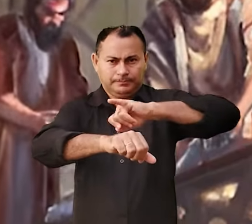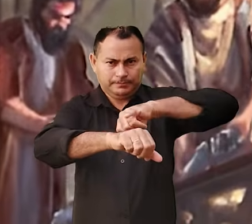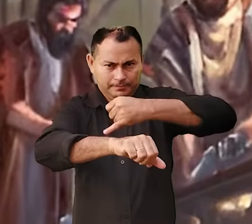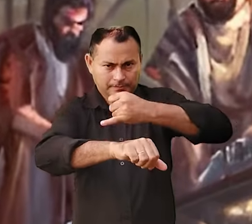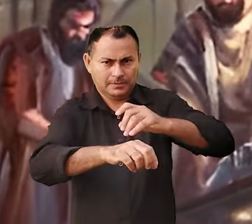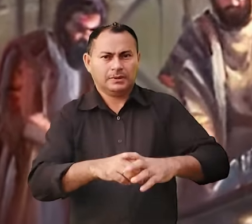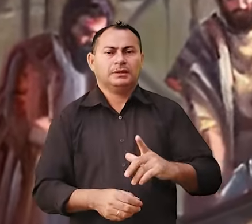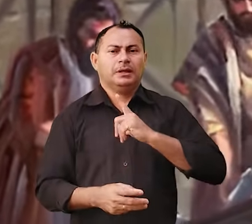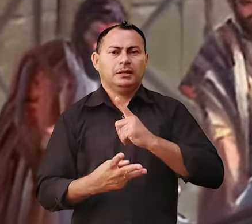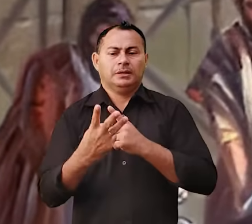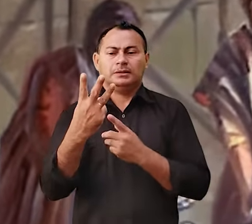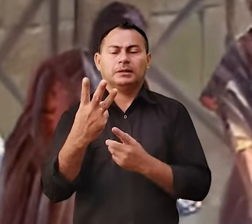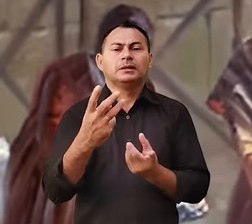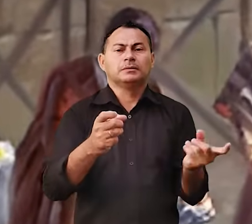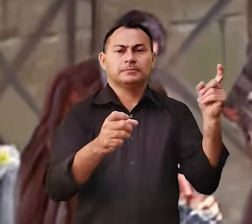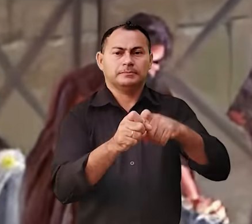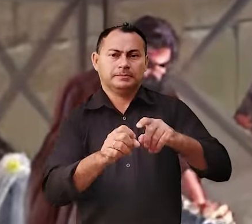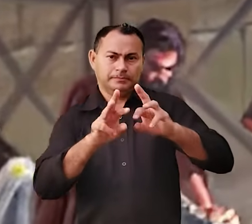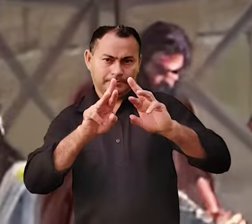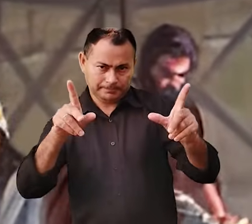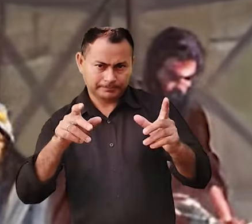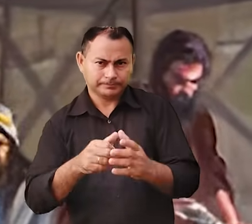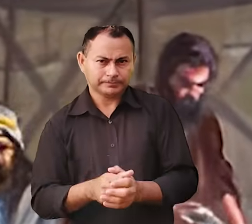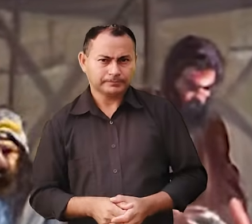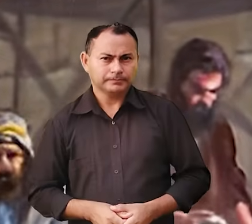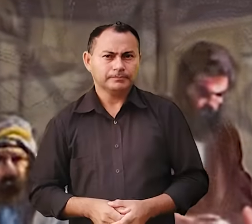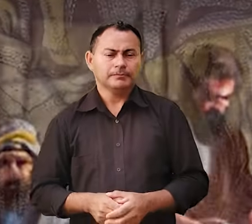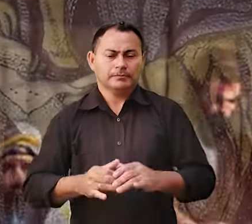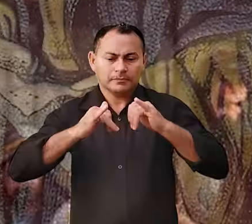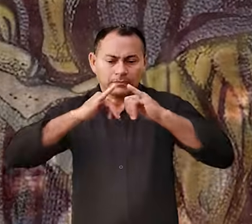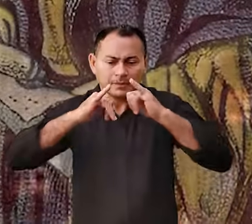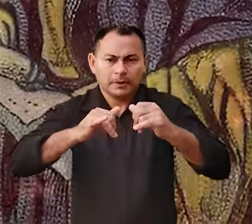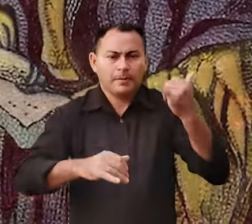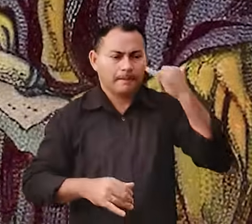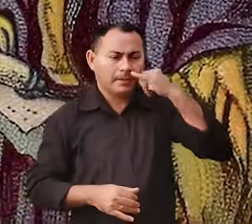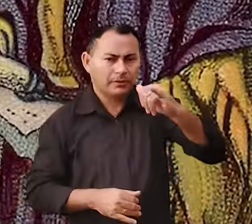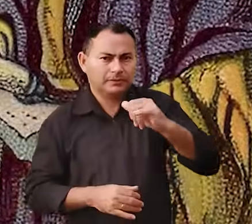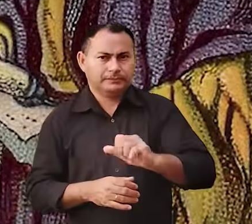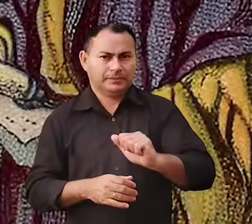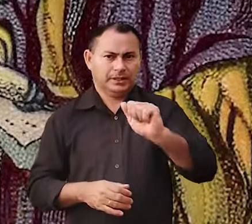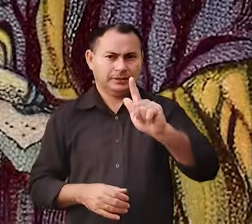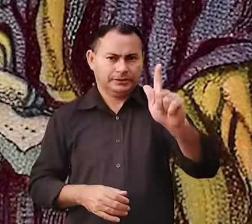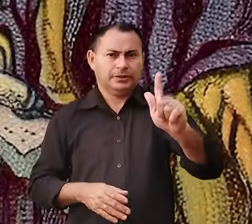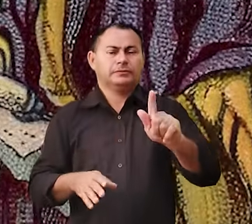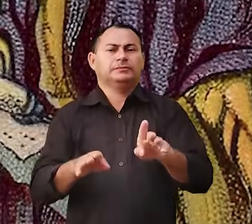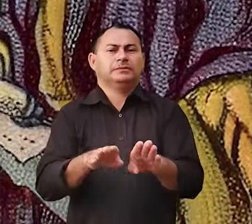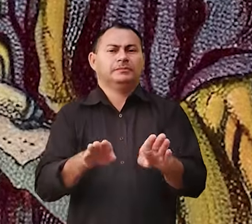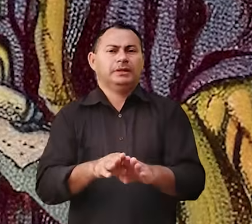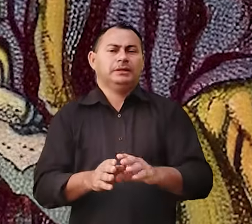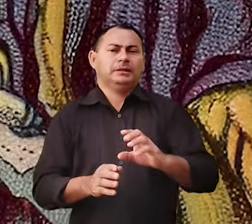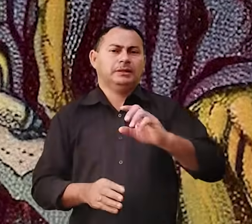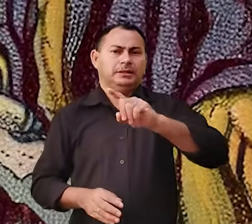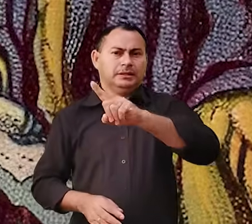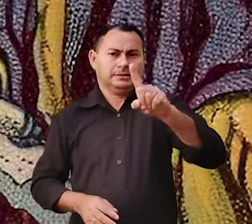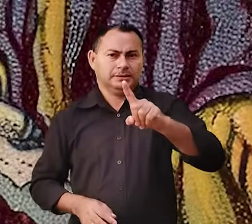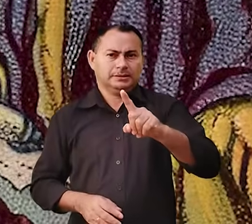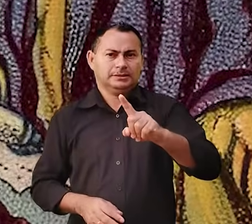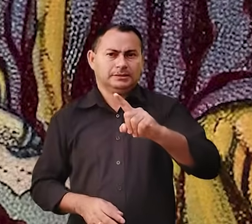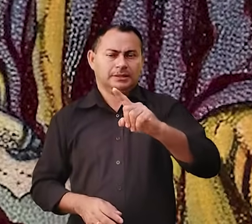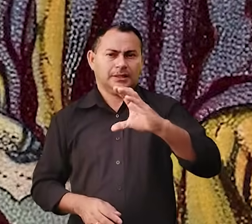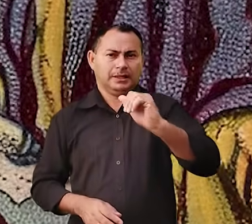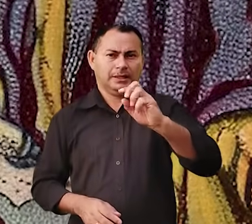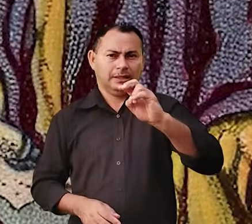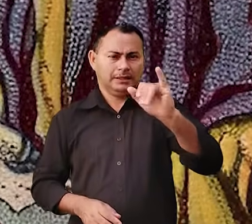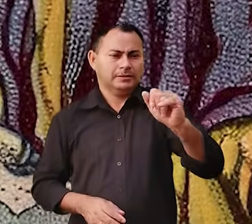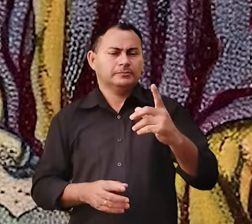Jerusalém. Portanto, houve 3 retornos diferentes. A pregação dos profetas Ageu e Zacarias estava relacionada com